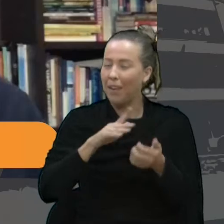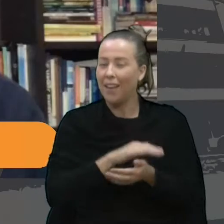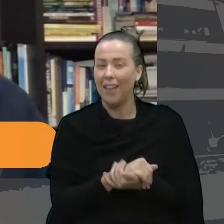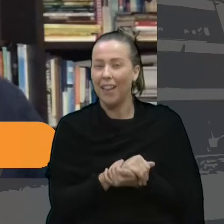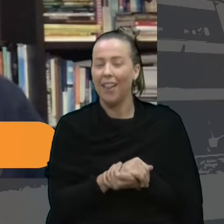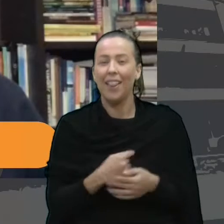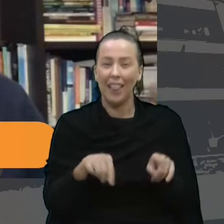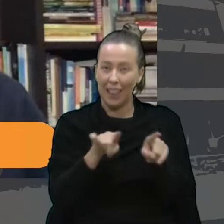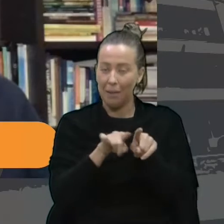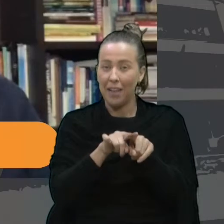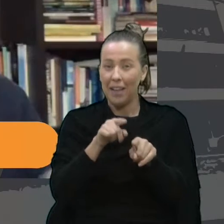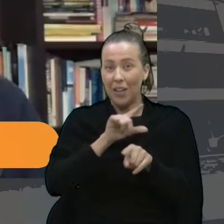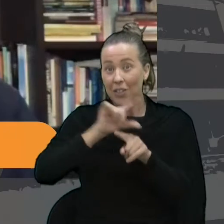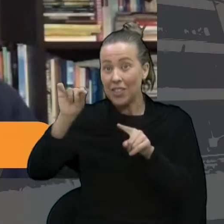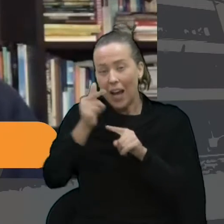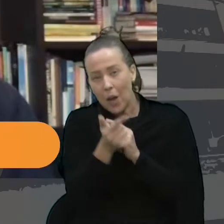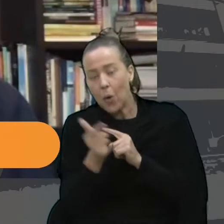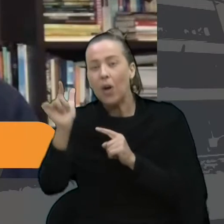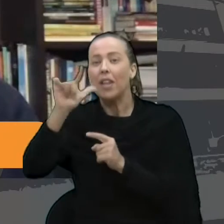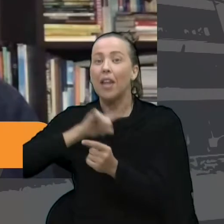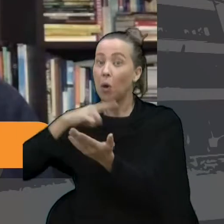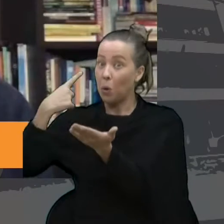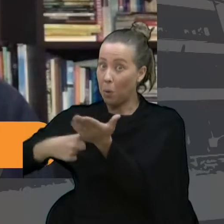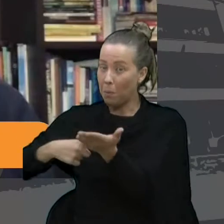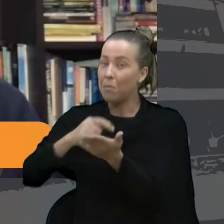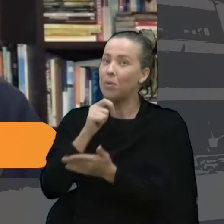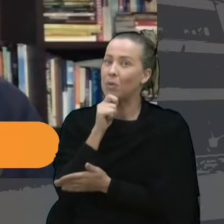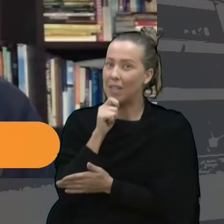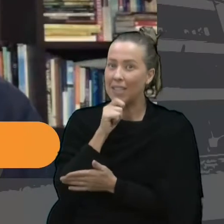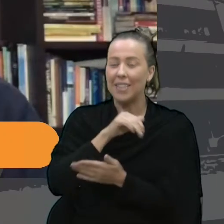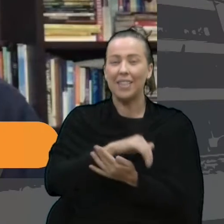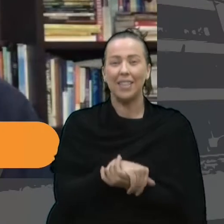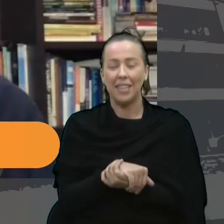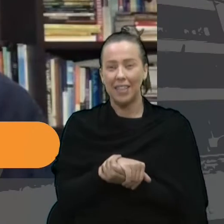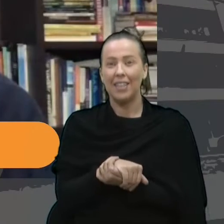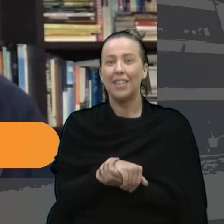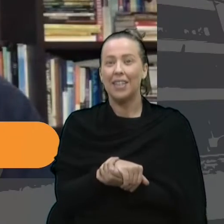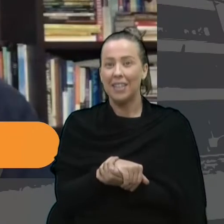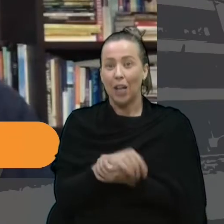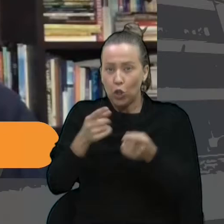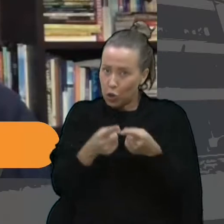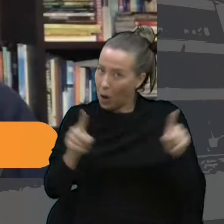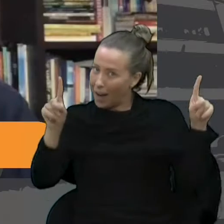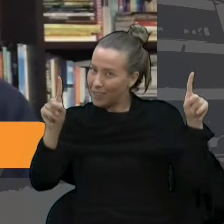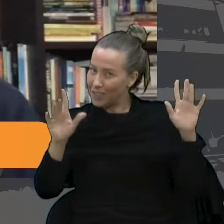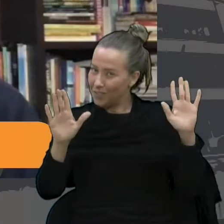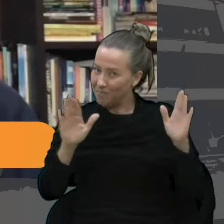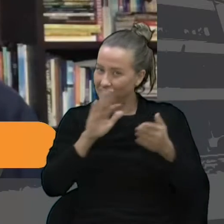Ainda eu saio daqui, tenho outro compromisso na rua, né? Por sinal, numa churrascaria.